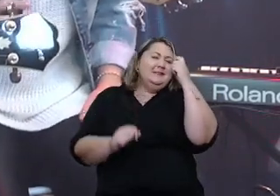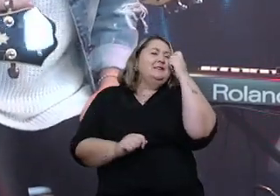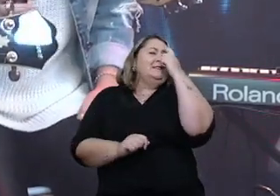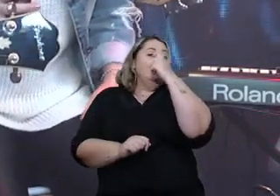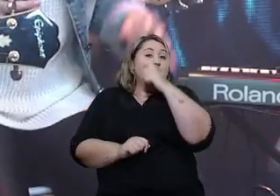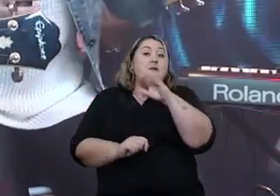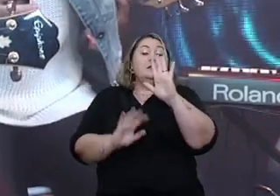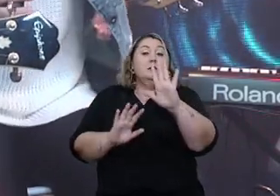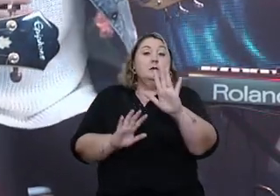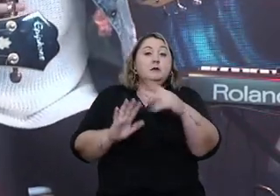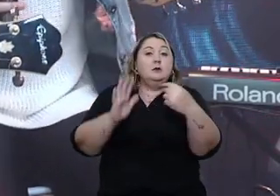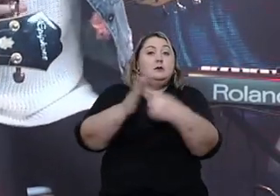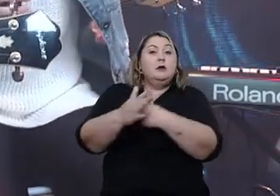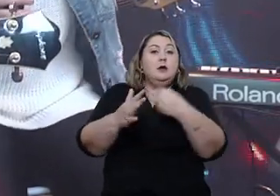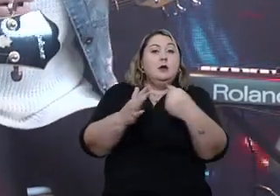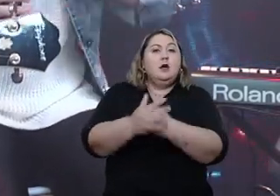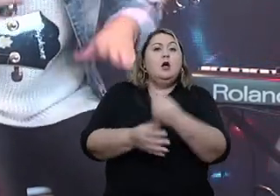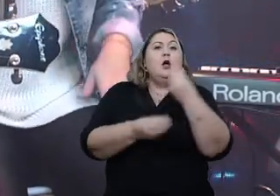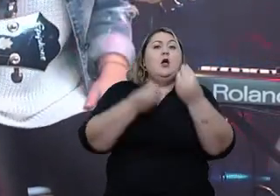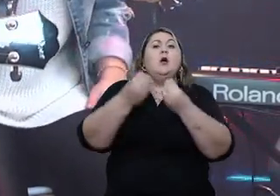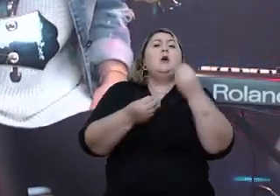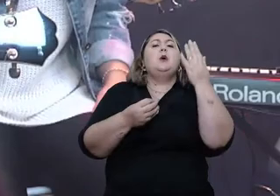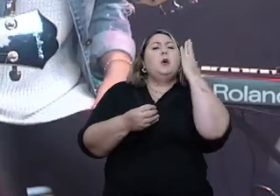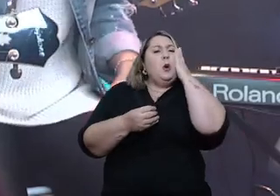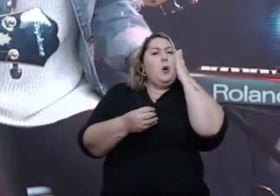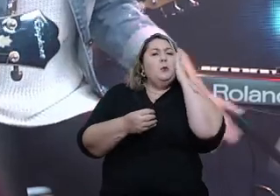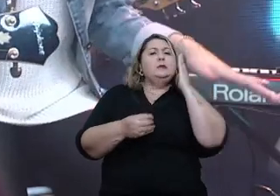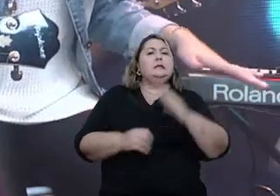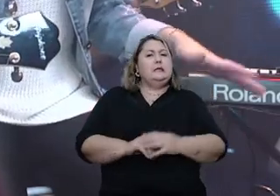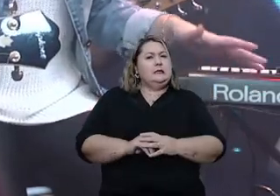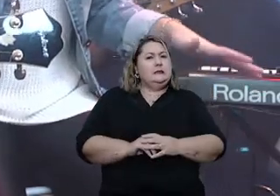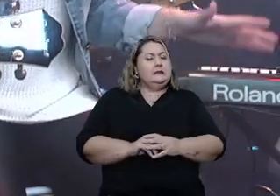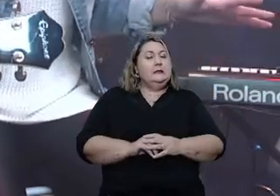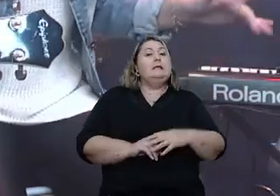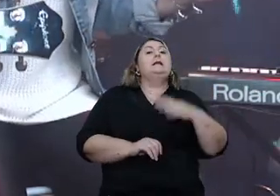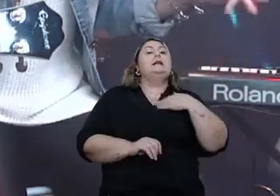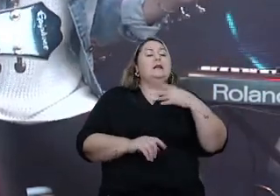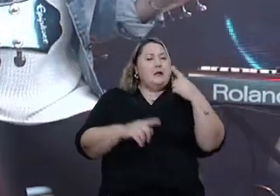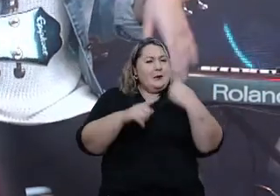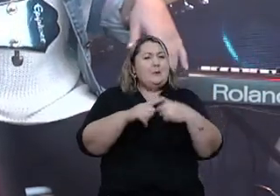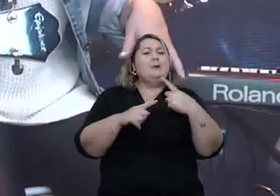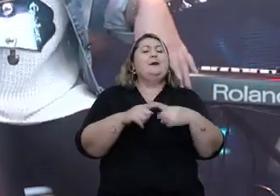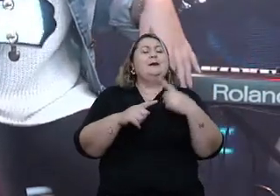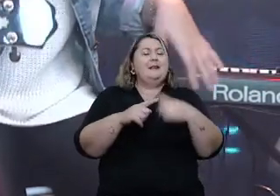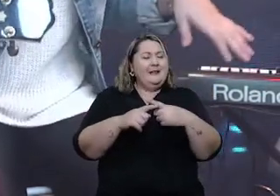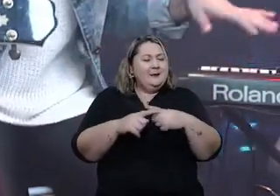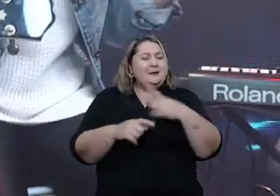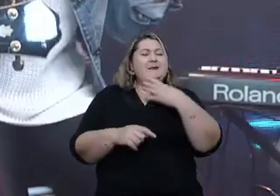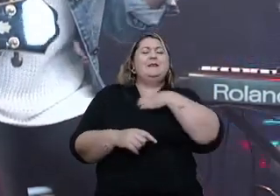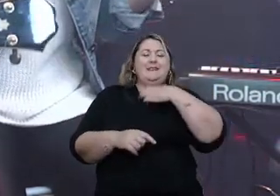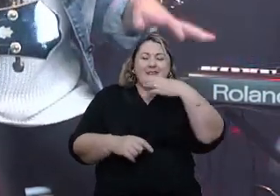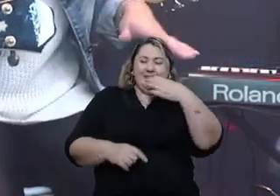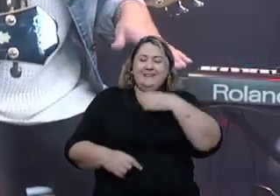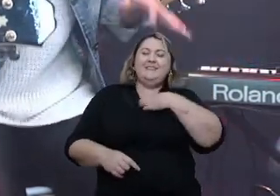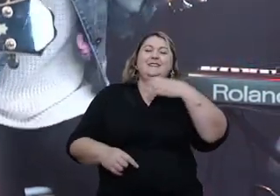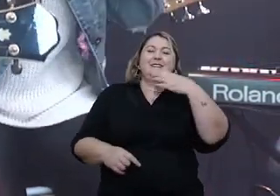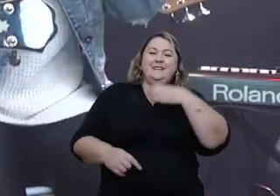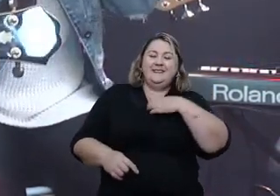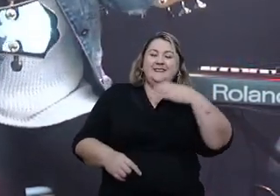difícil. E se me perguntar como sei tudo isso, é que eu